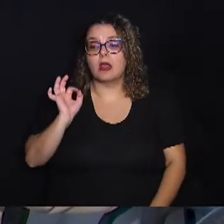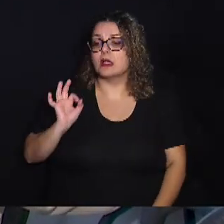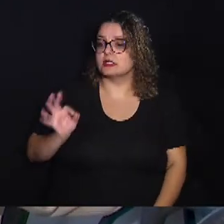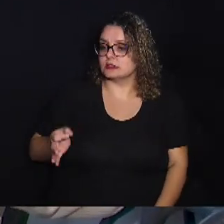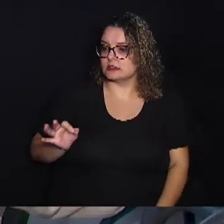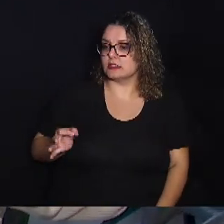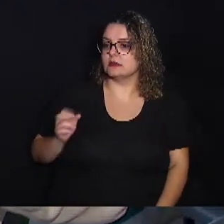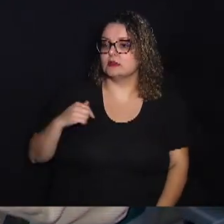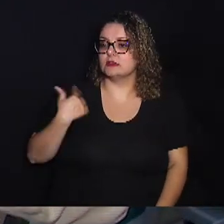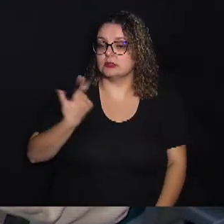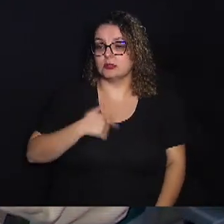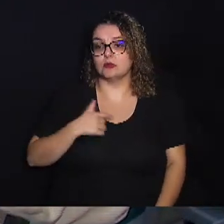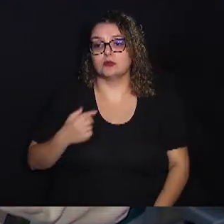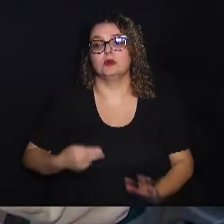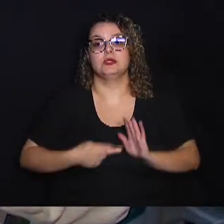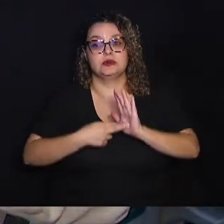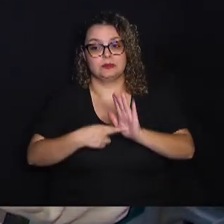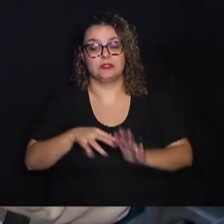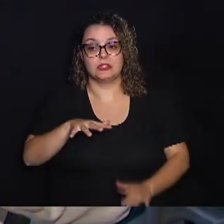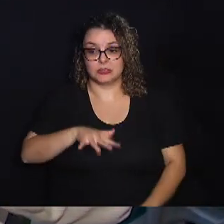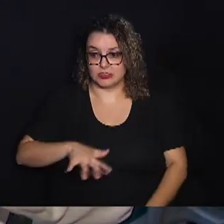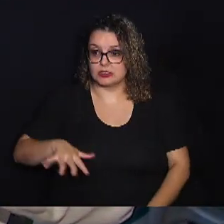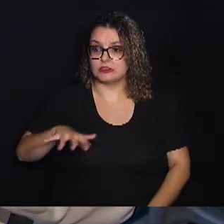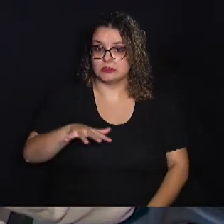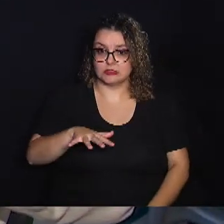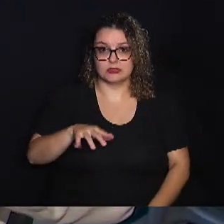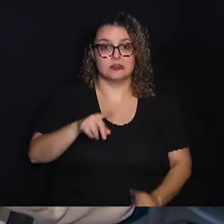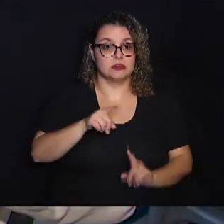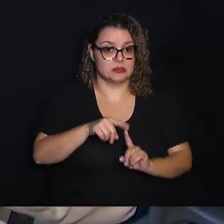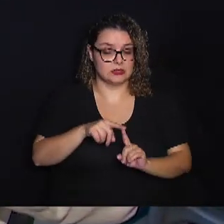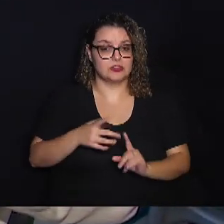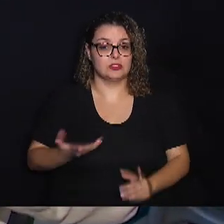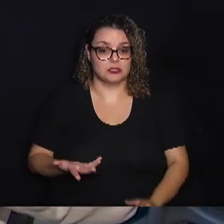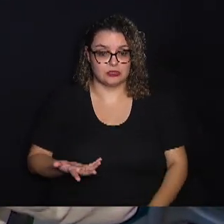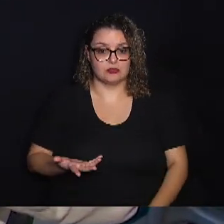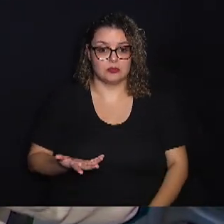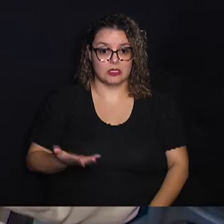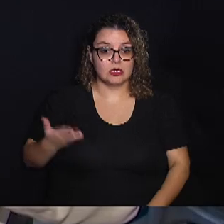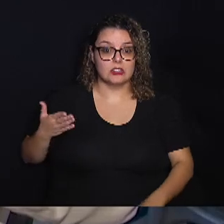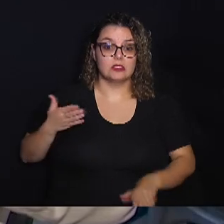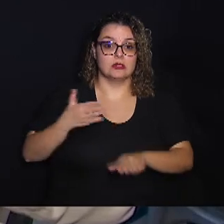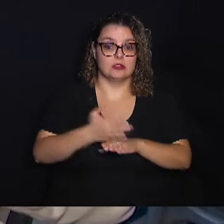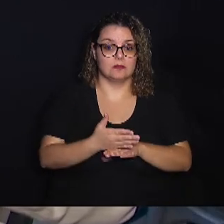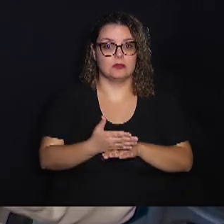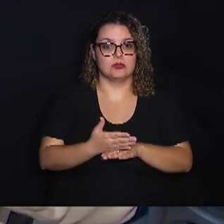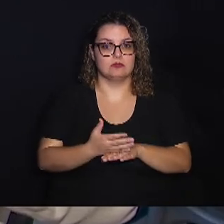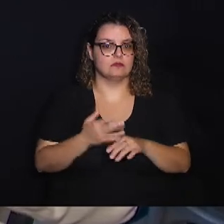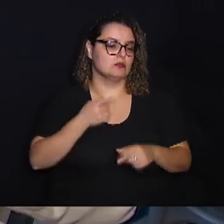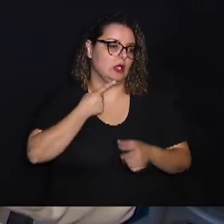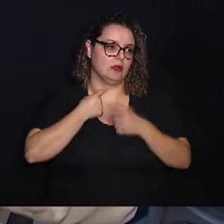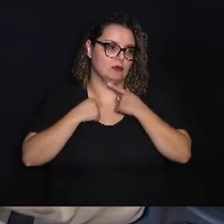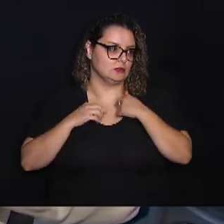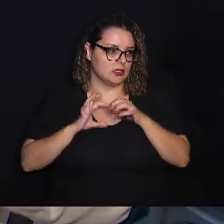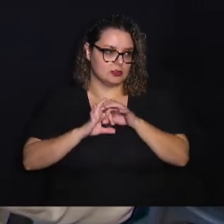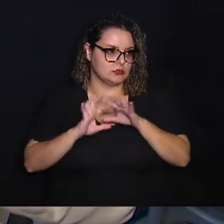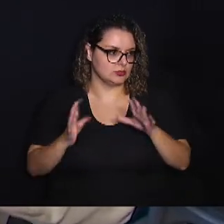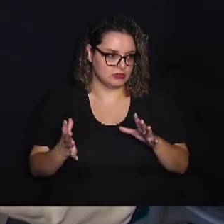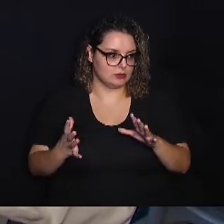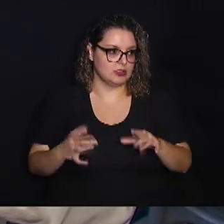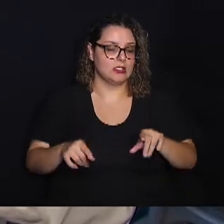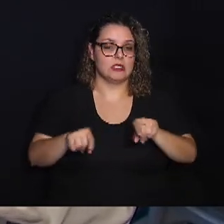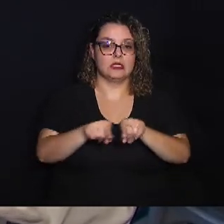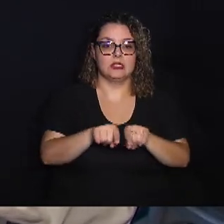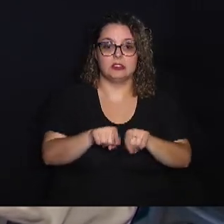Então nós somos referência nessa modalidade, então eles acessam de maneira espontânea, né? E também